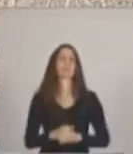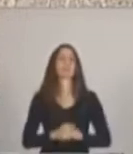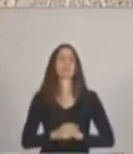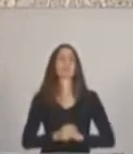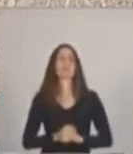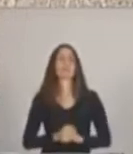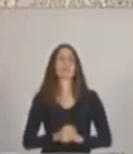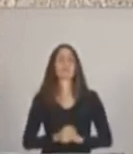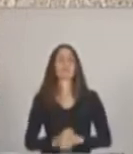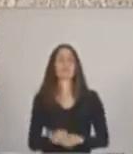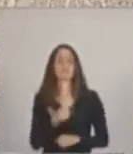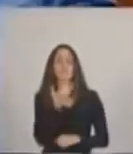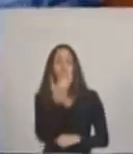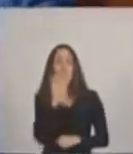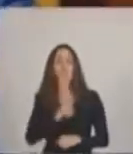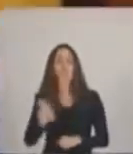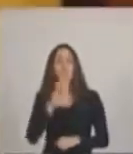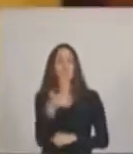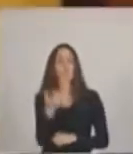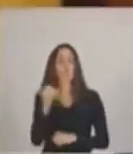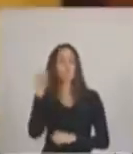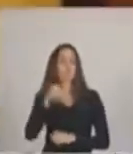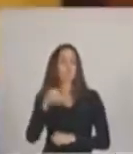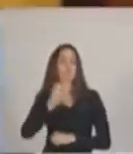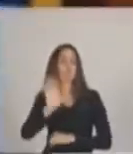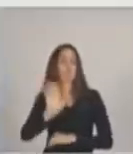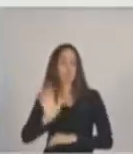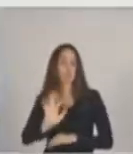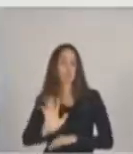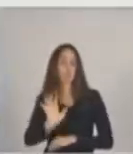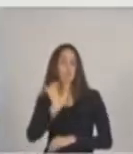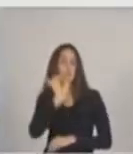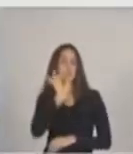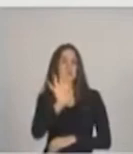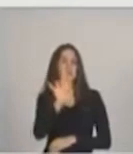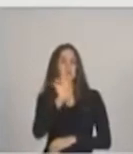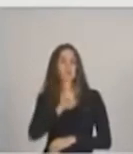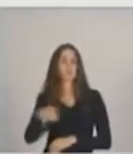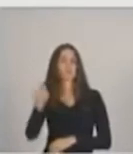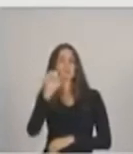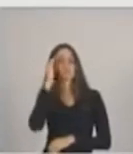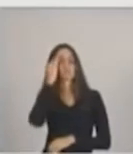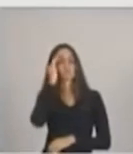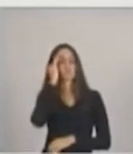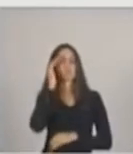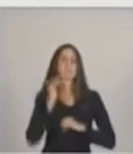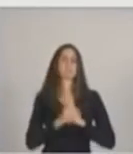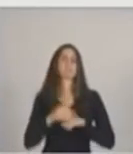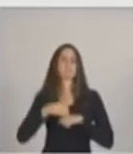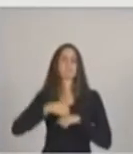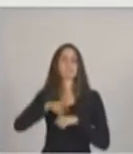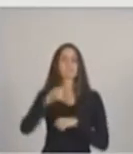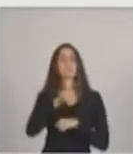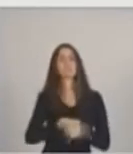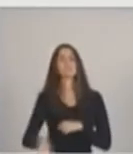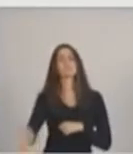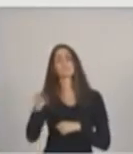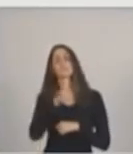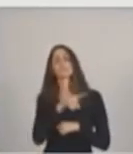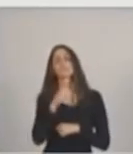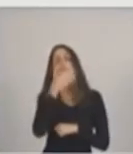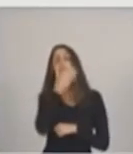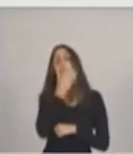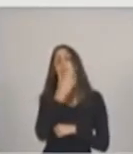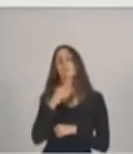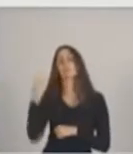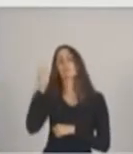Deputado, eu não vou usar os 10 minutos apenas para compreender e dizer aos colegas que o deputado Marcelo